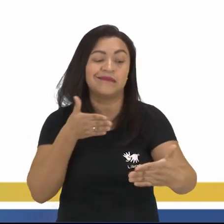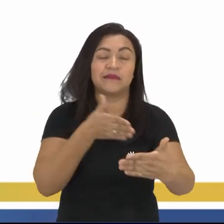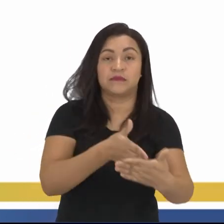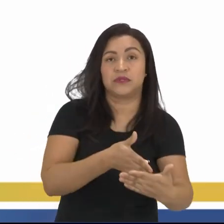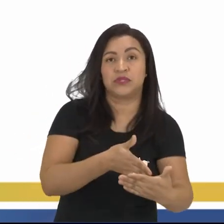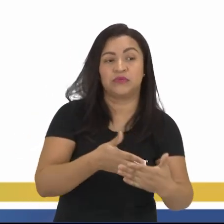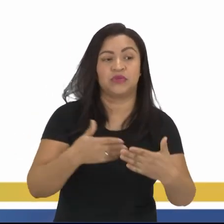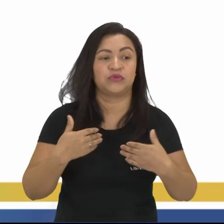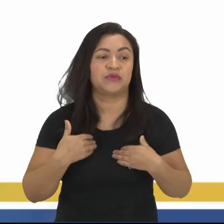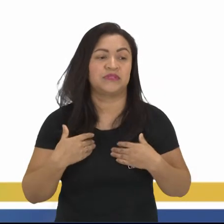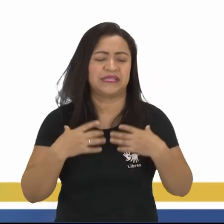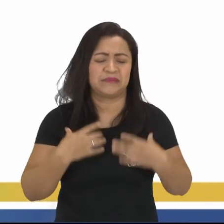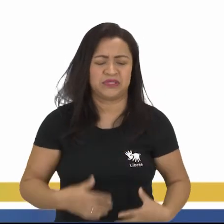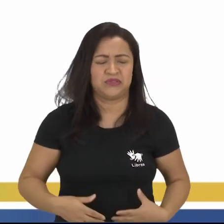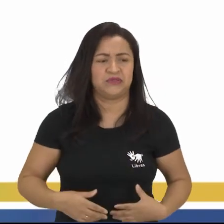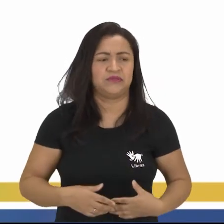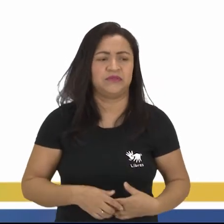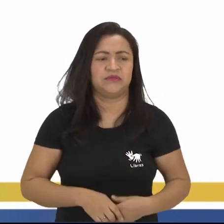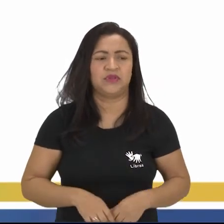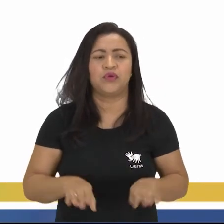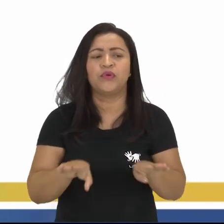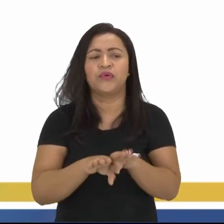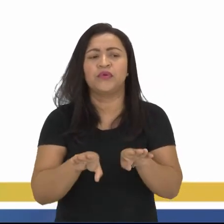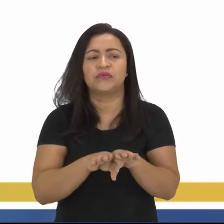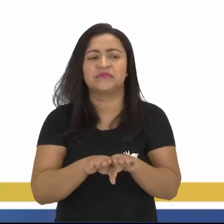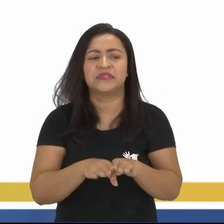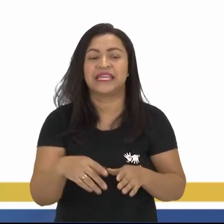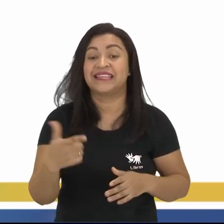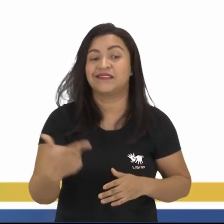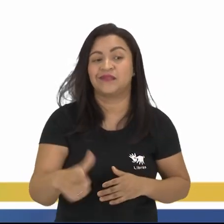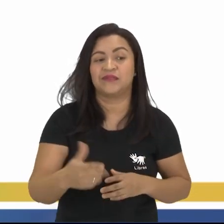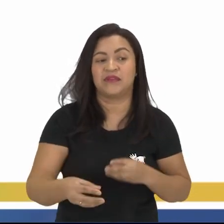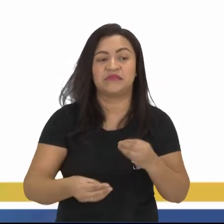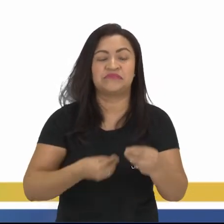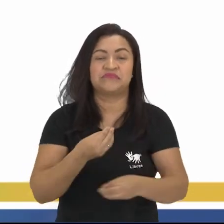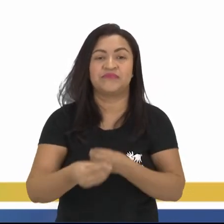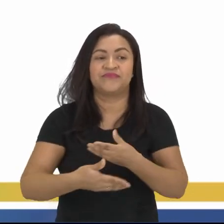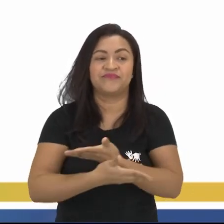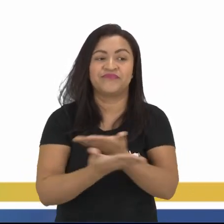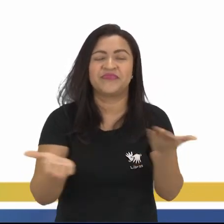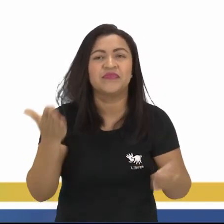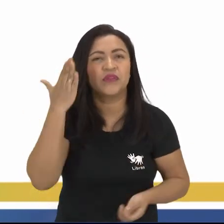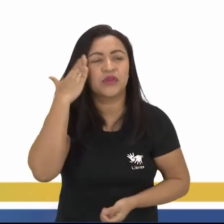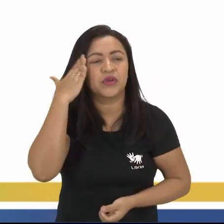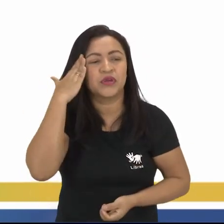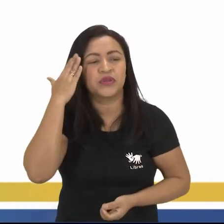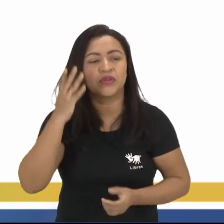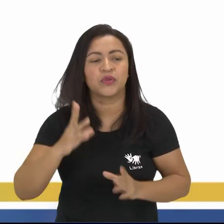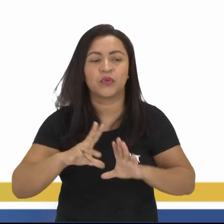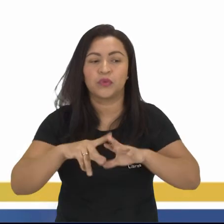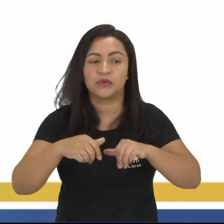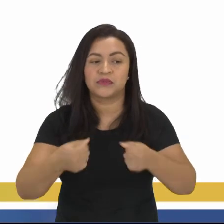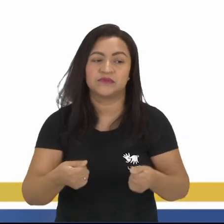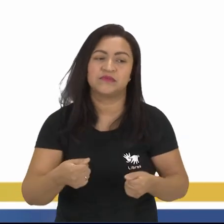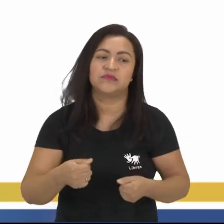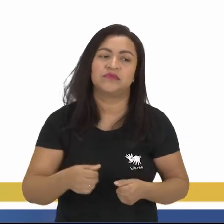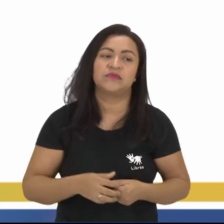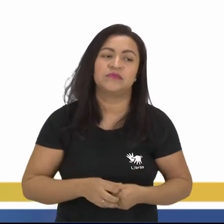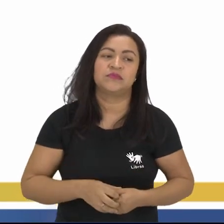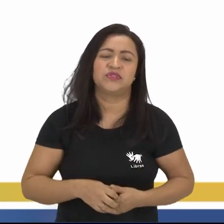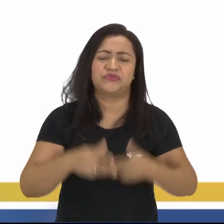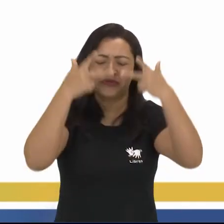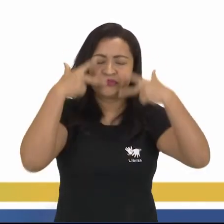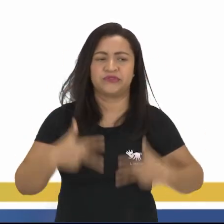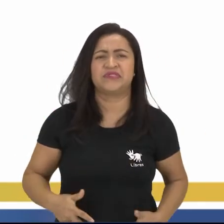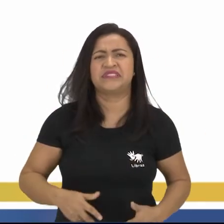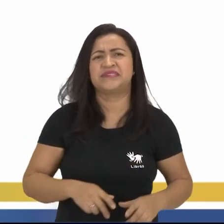física, que é incapaz de entender outras formas de existência. Será que a letra